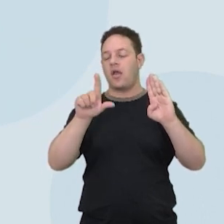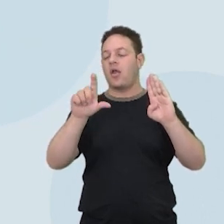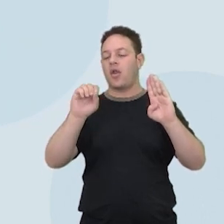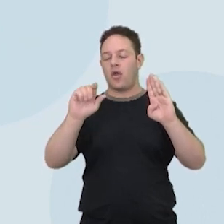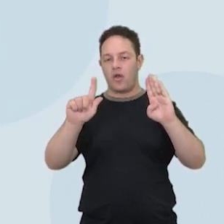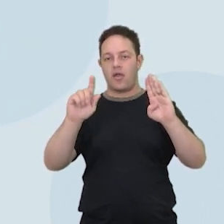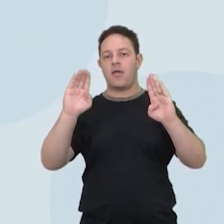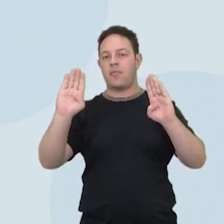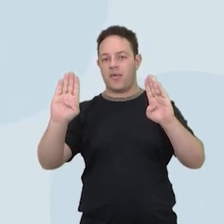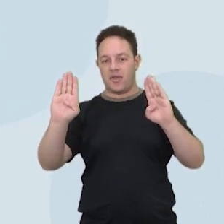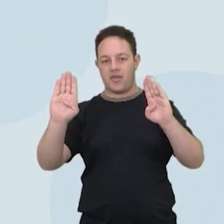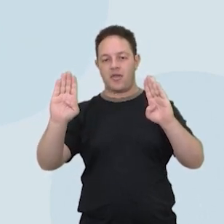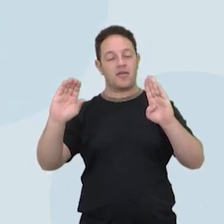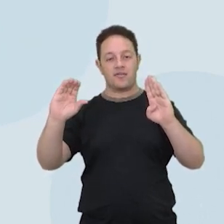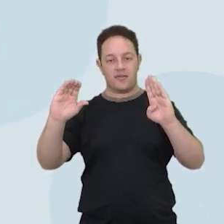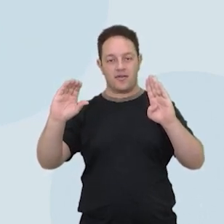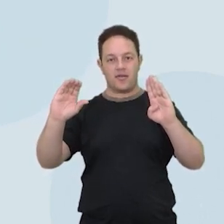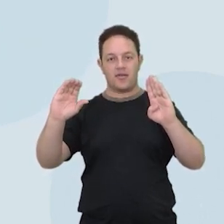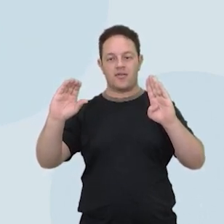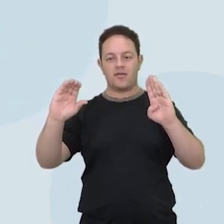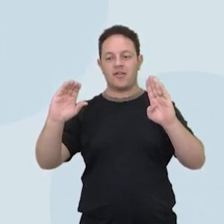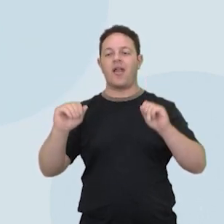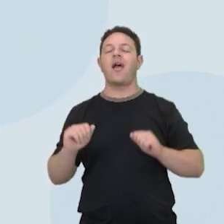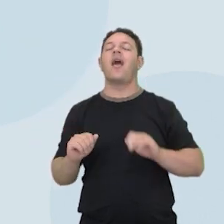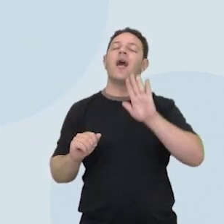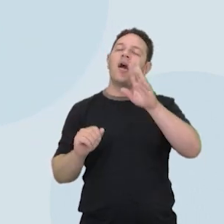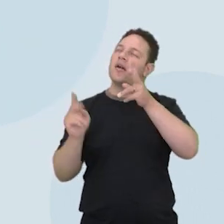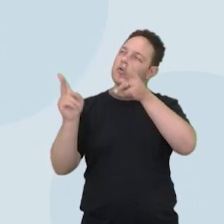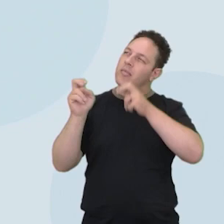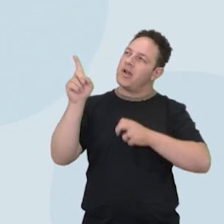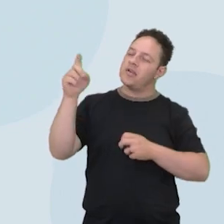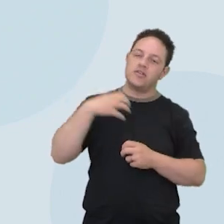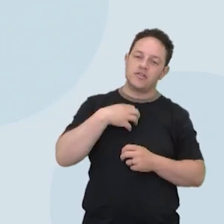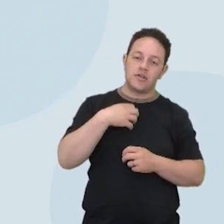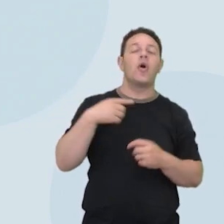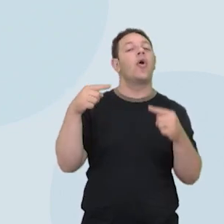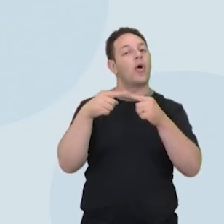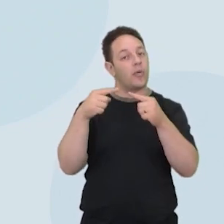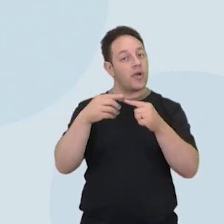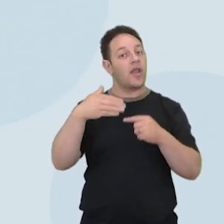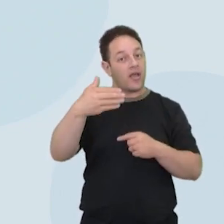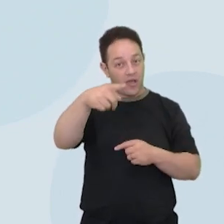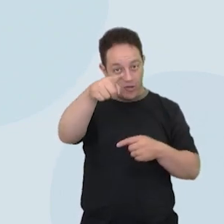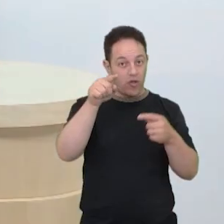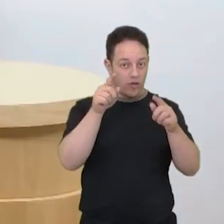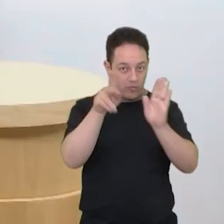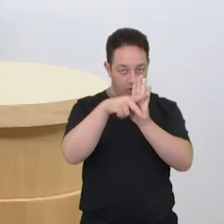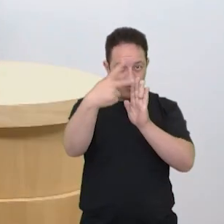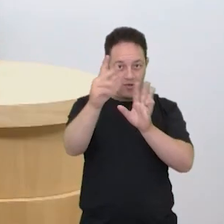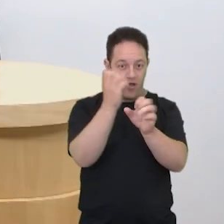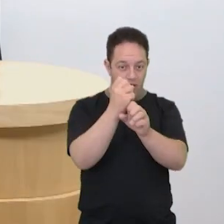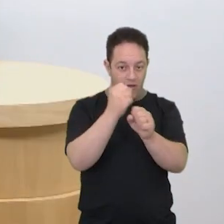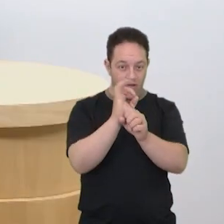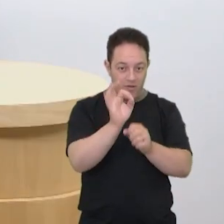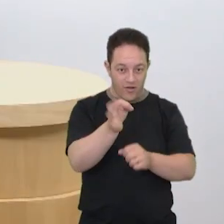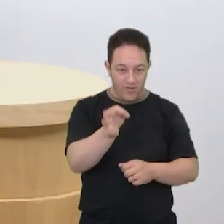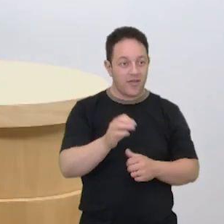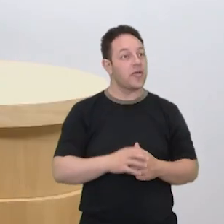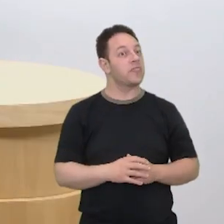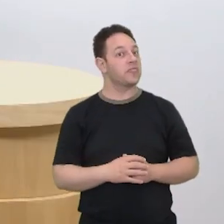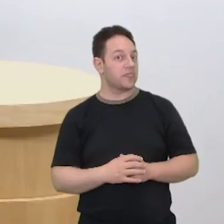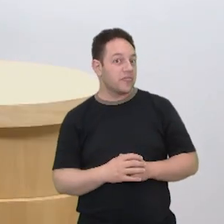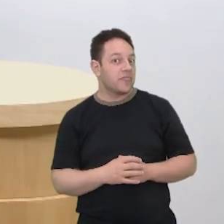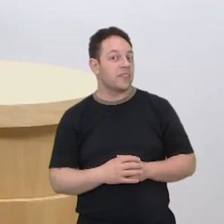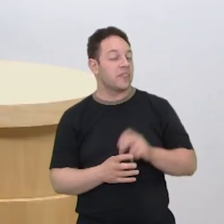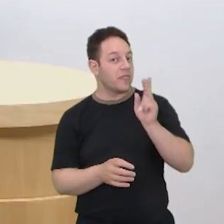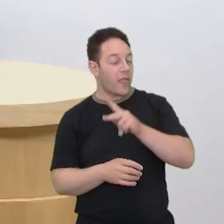de C na base A. E pelo que eu observei aí, vai ser isso aí que você vai estar utilizando nos seus cálculos. Ah, gente, olha